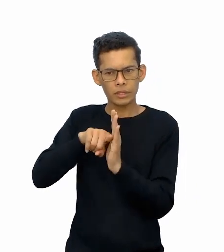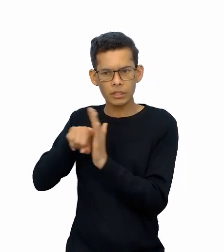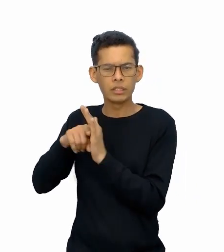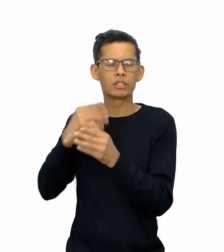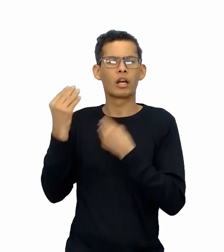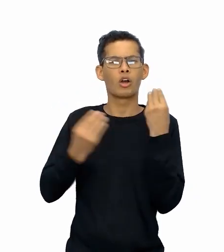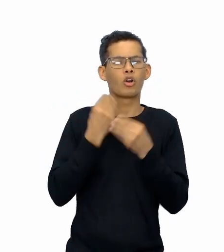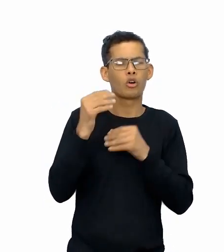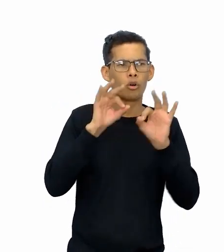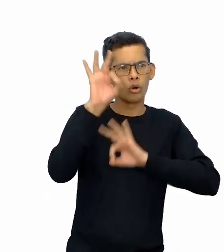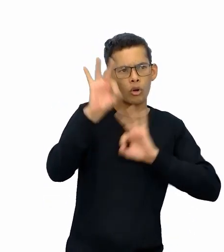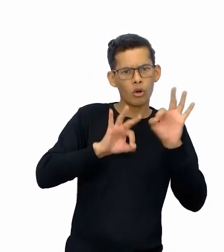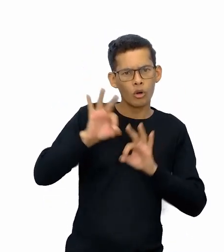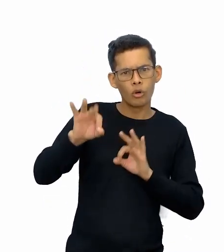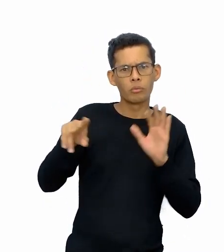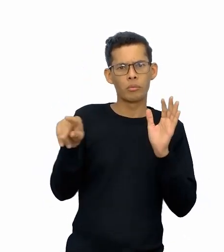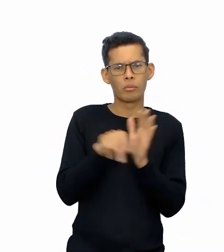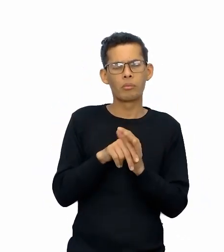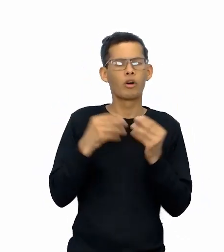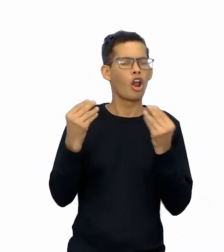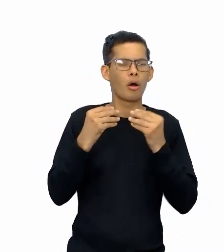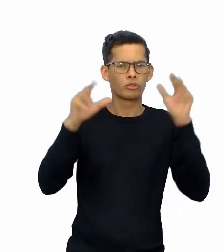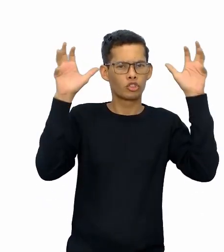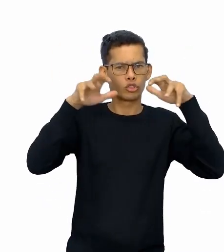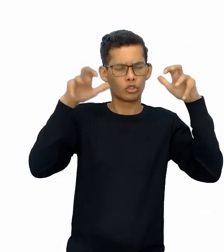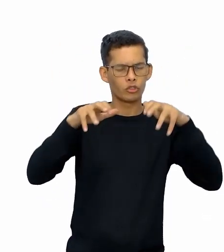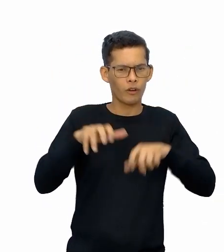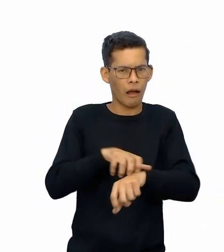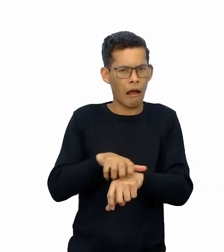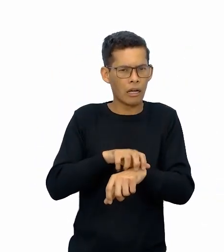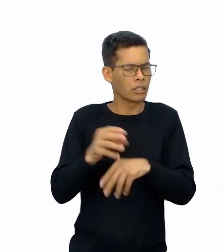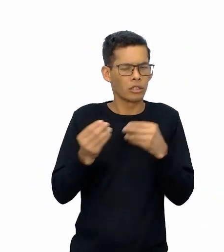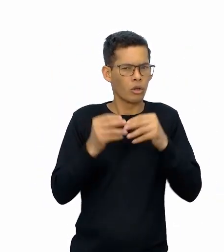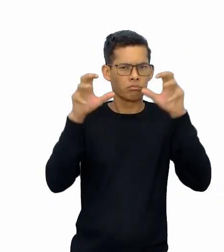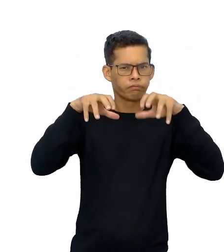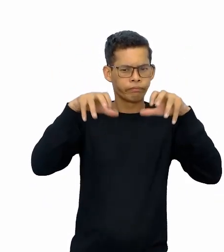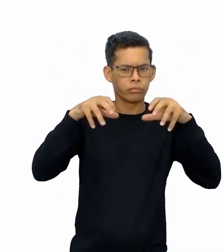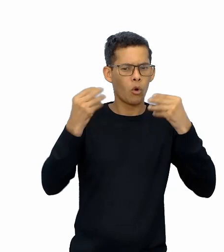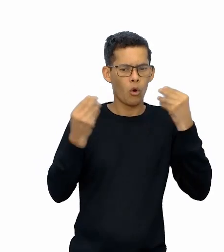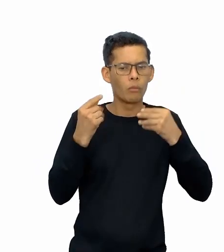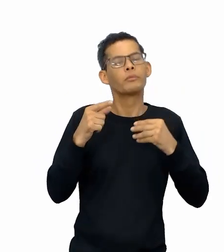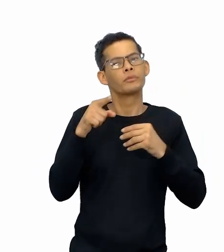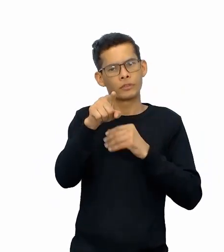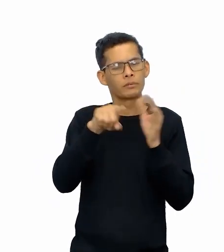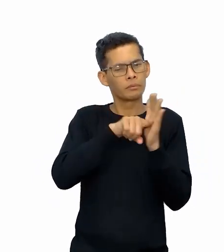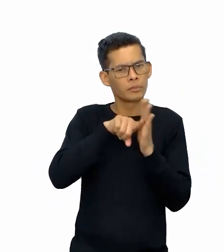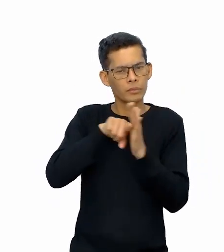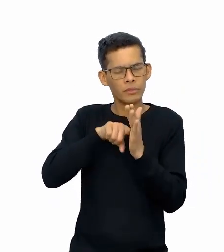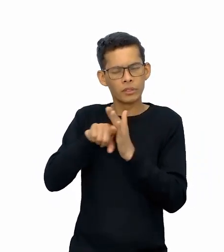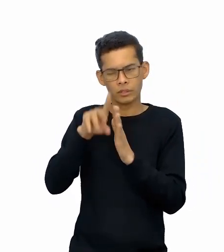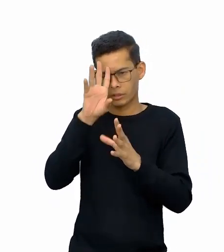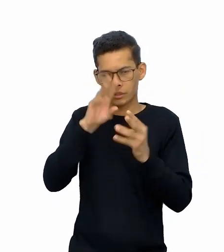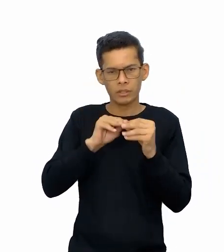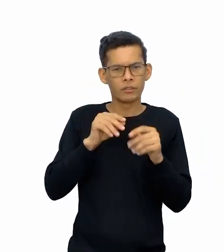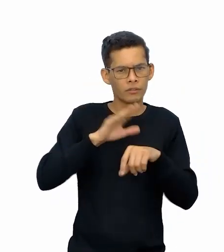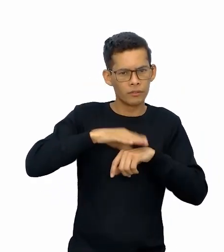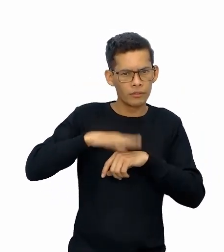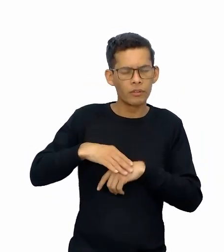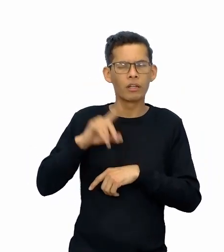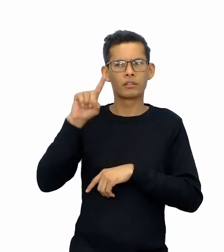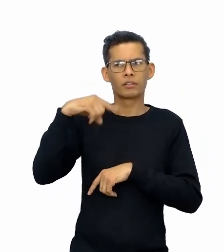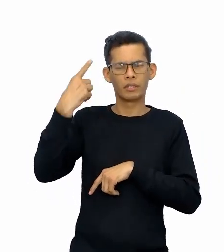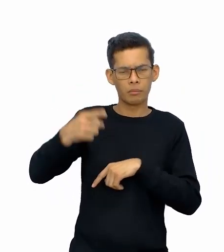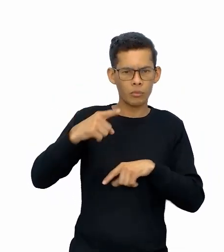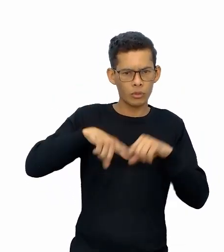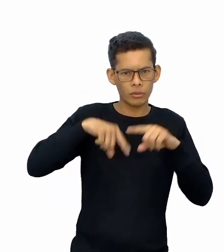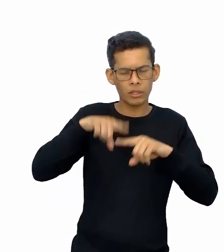um dispositivo para simular chuva ácida. E aí deixar, né, de repente, num outro movimento, colocar esses